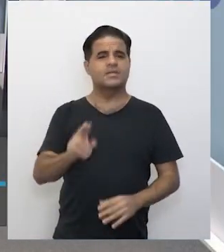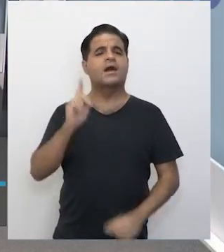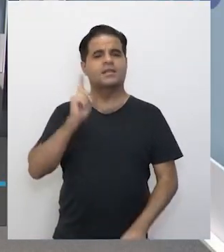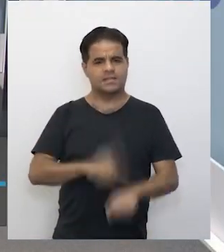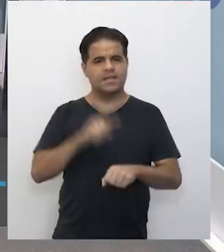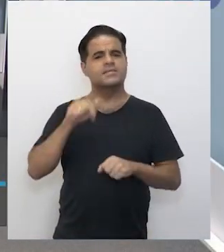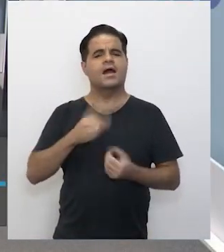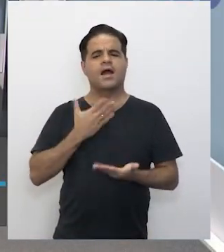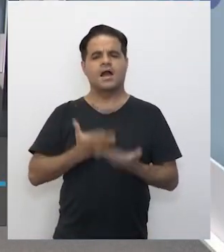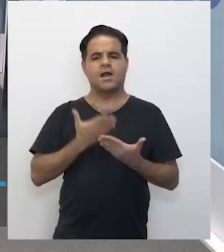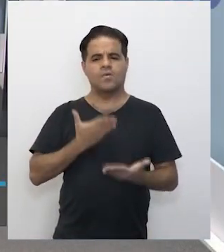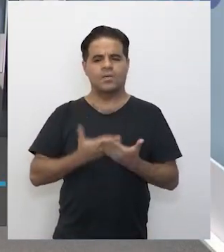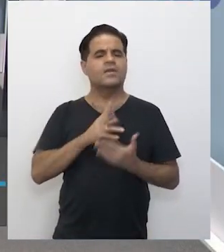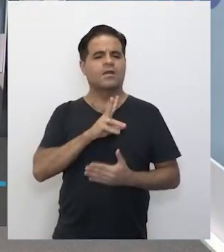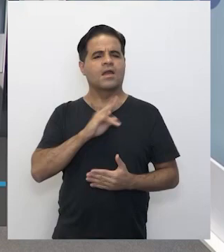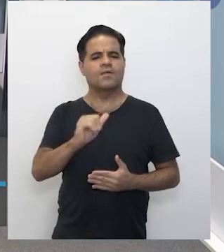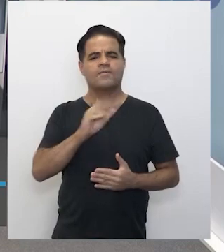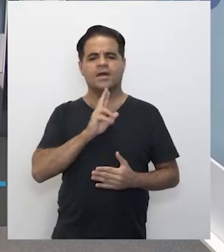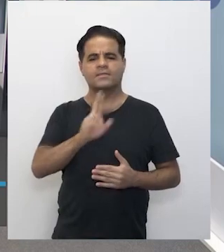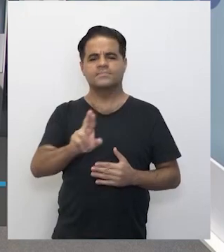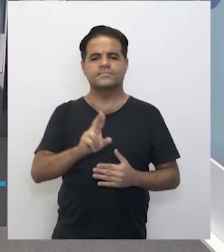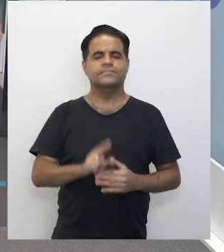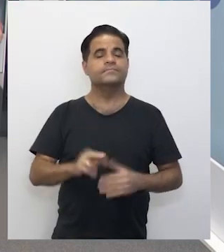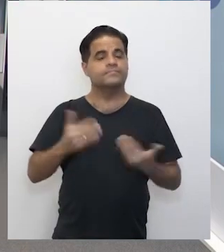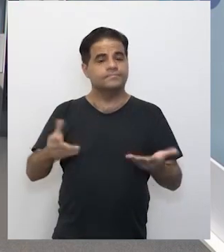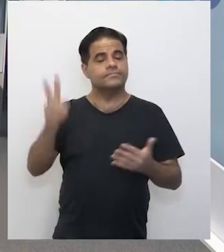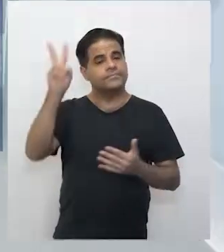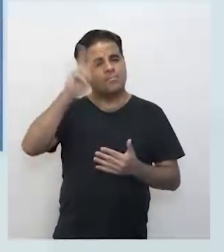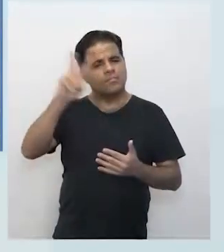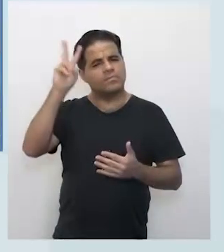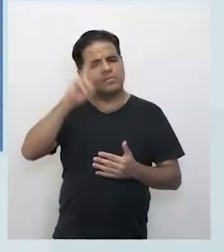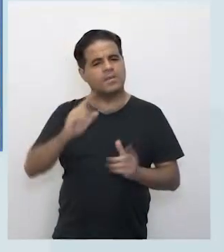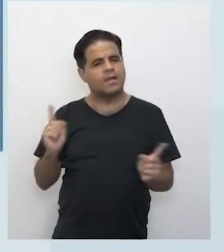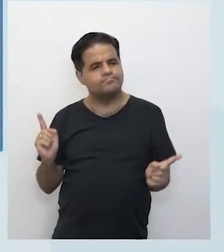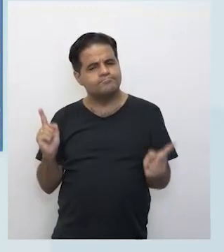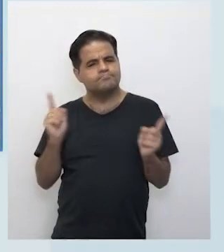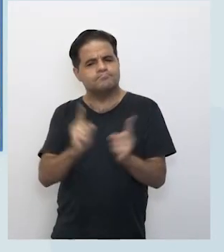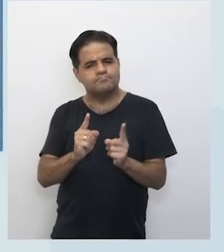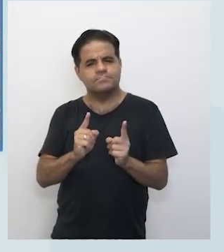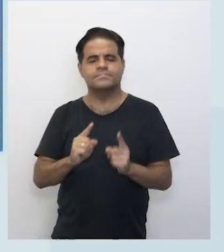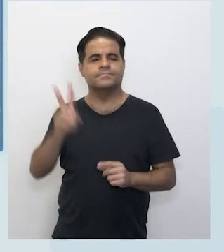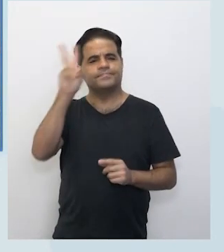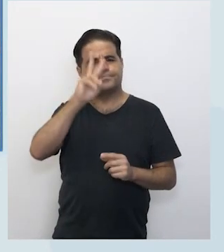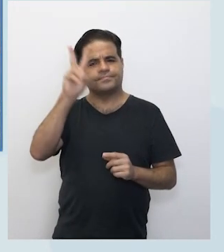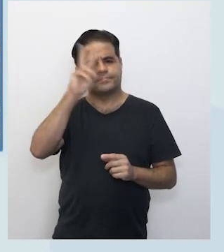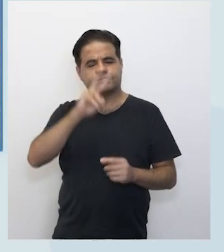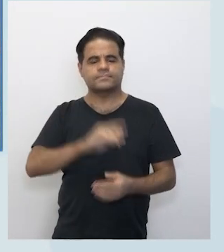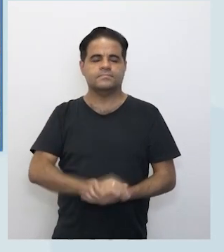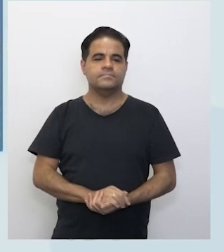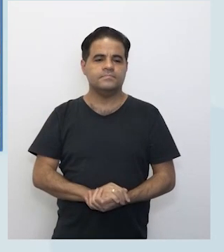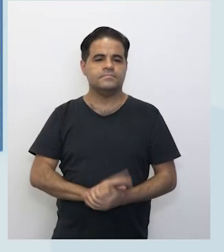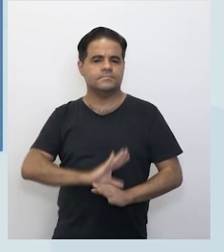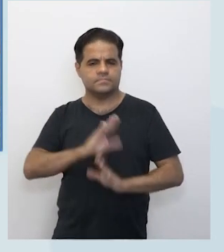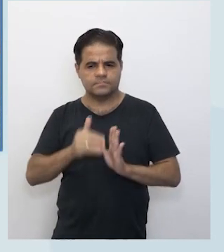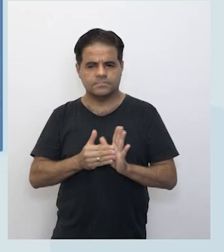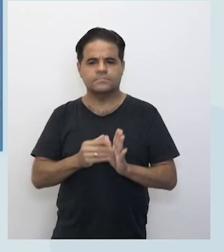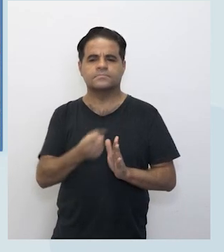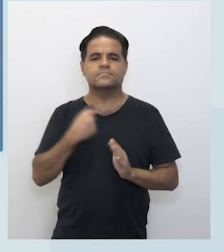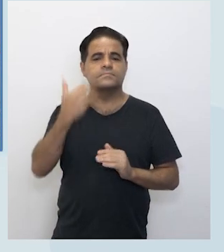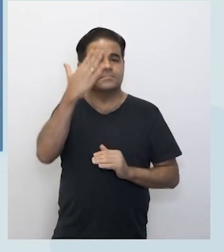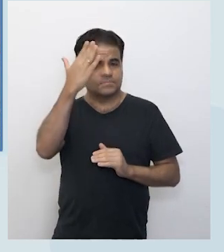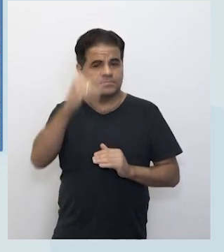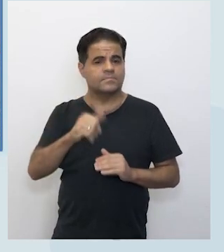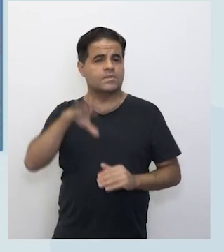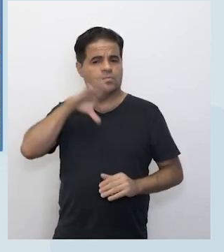nesta aula. Isso. Totalmente, vamos lá. Vamos relembrar um pequeno trecho da nossa história, então. Todos sabemos que quando